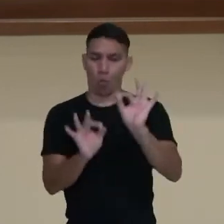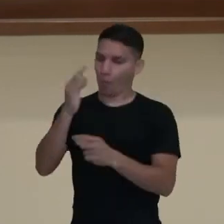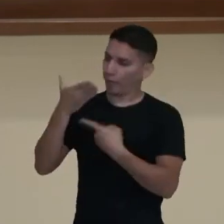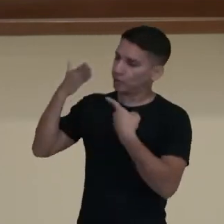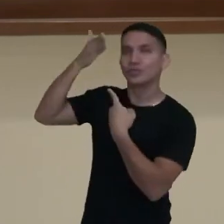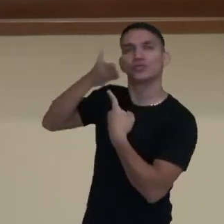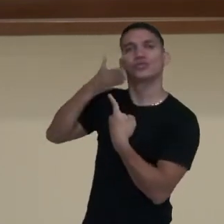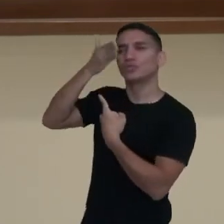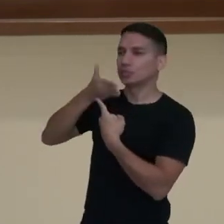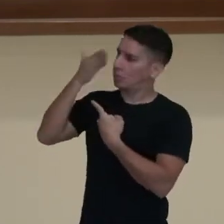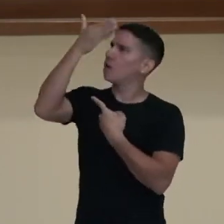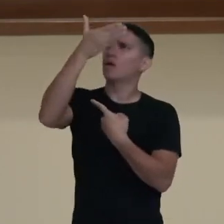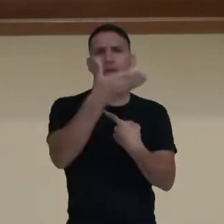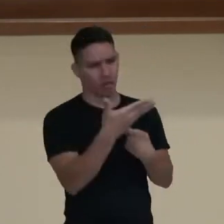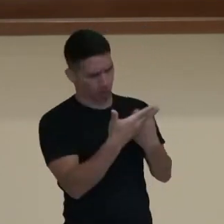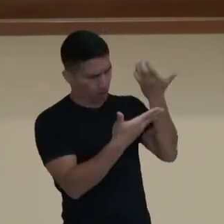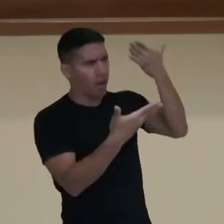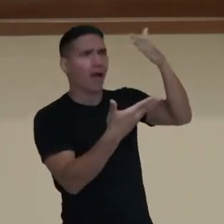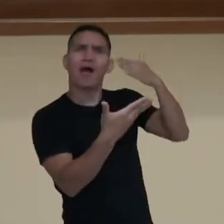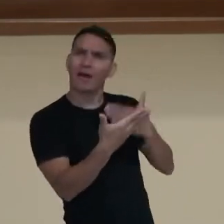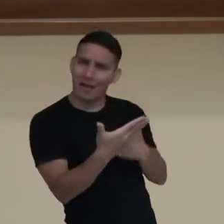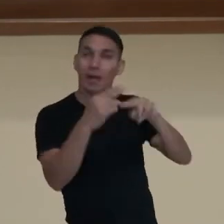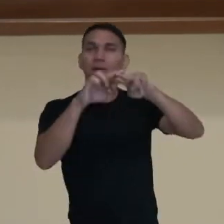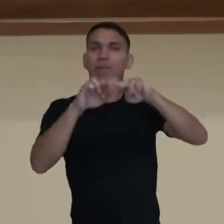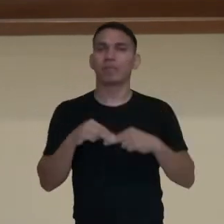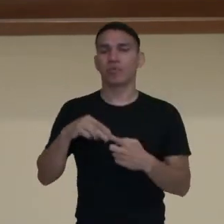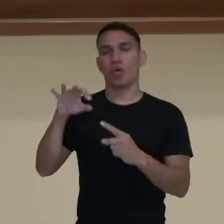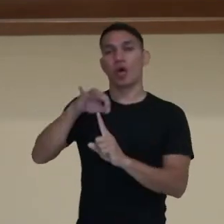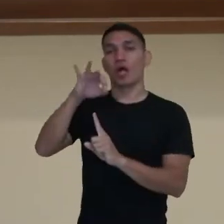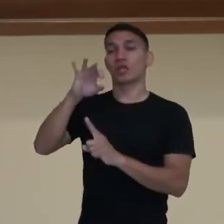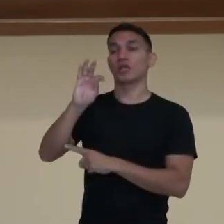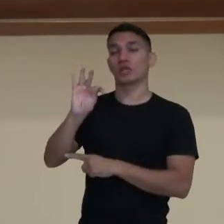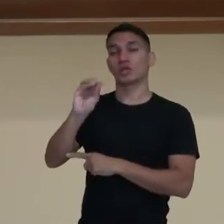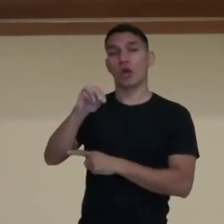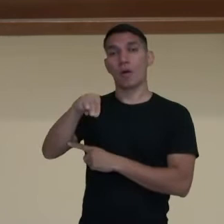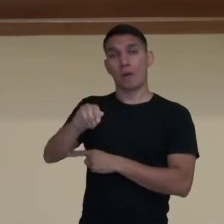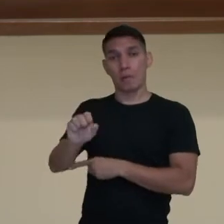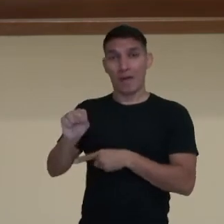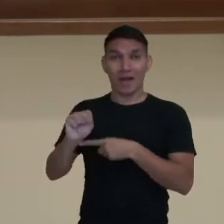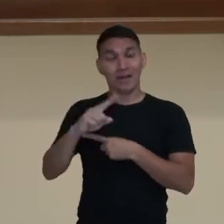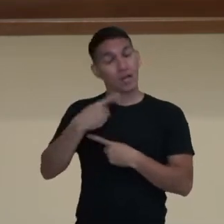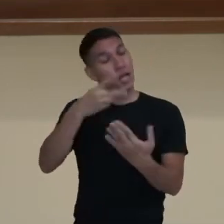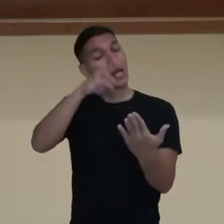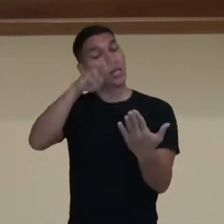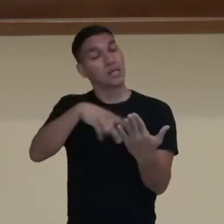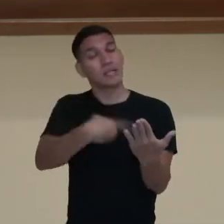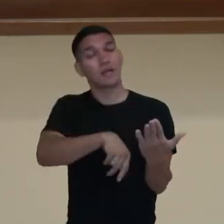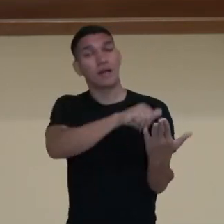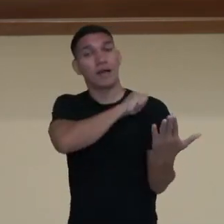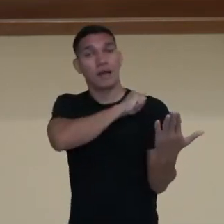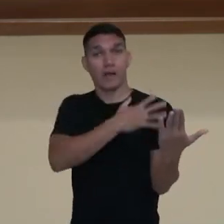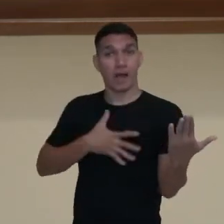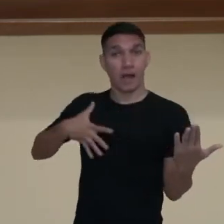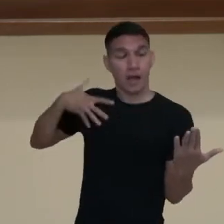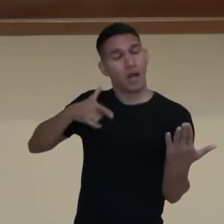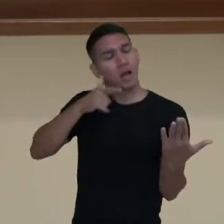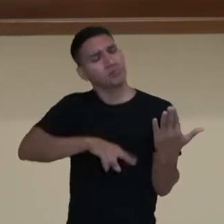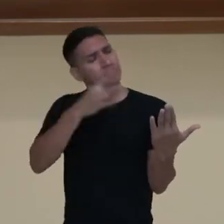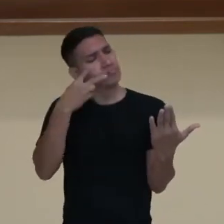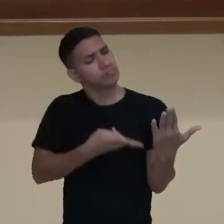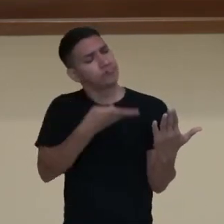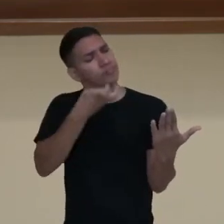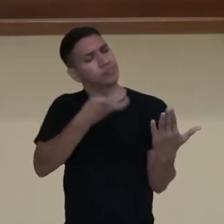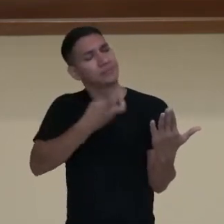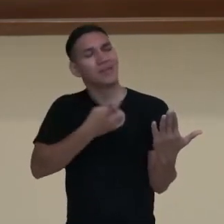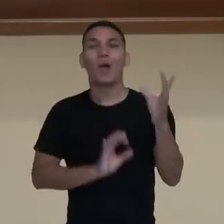analisou discursos, né? Então, o Tomás de Aquino falou assim, vou, lendo Aristóteles, organizar, né? Porque,